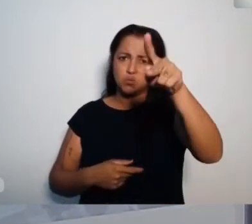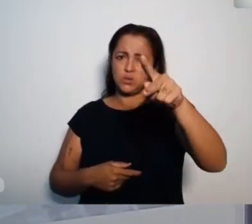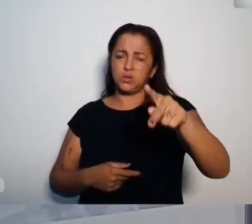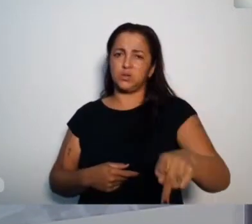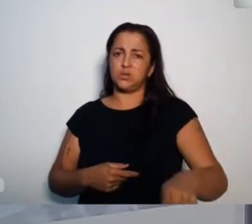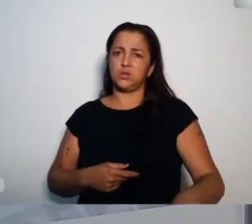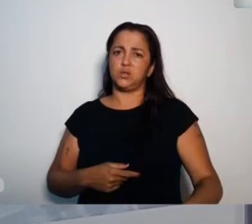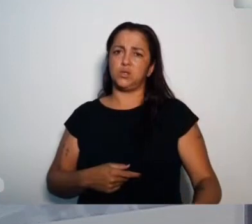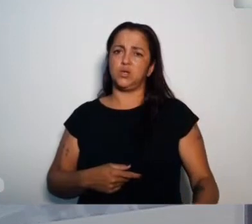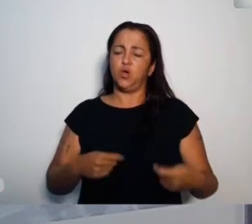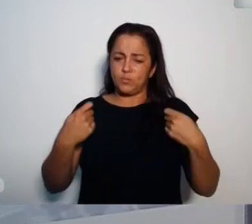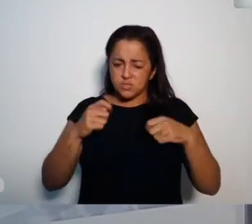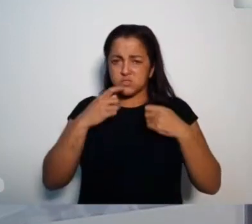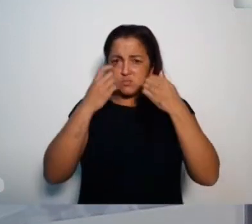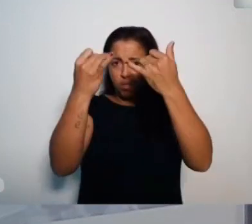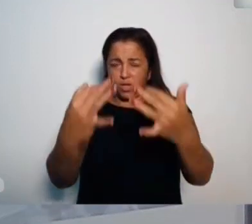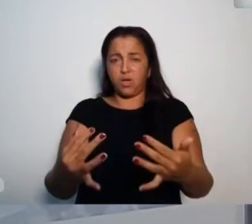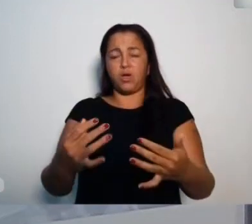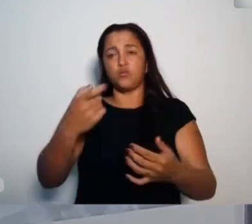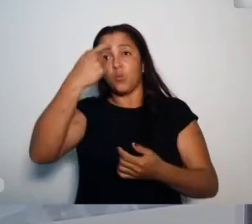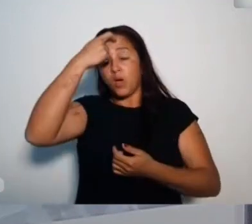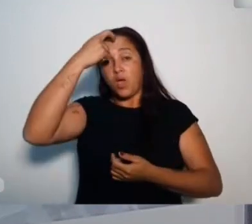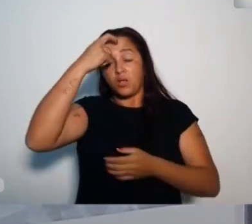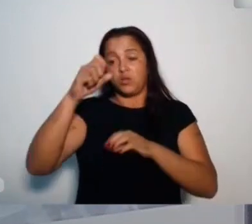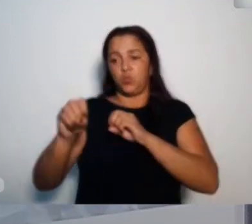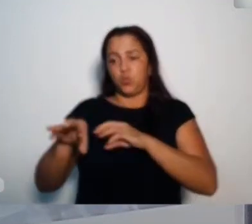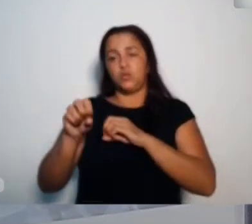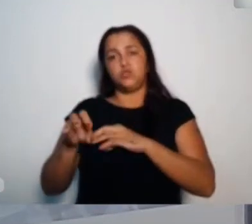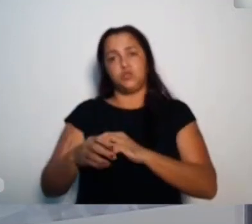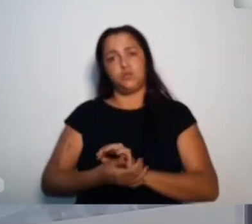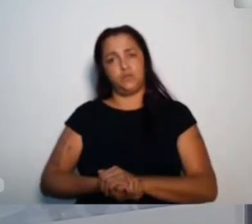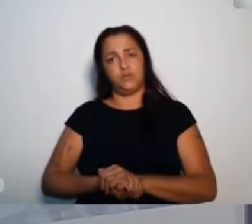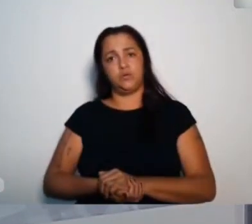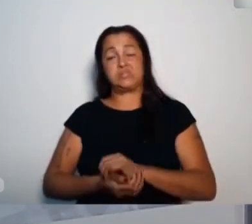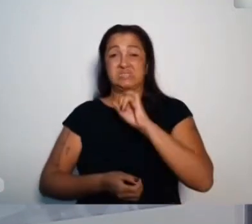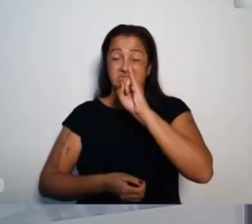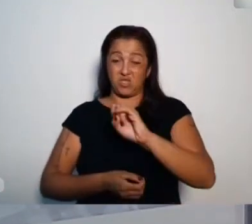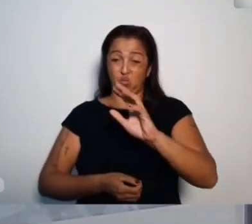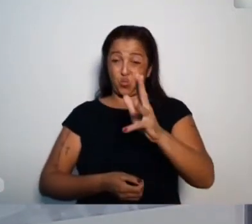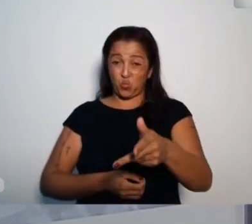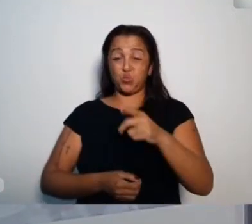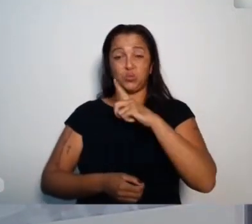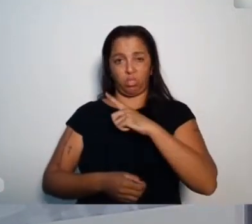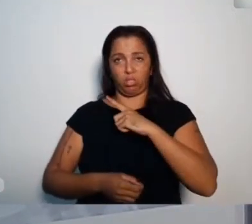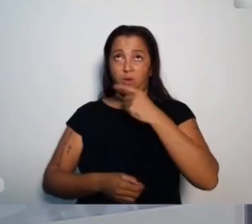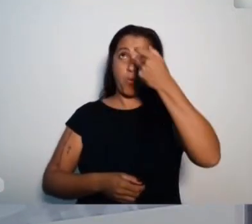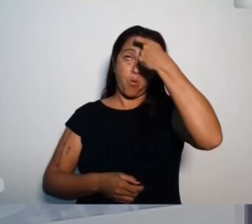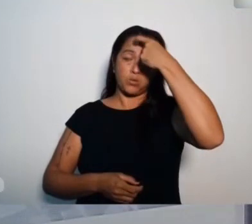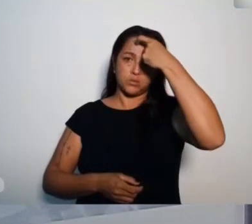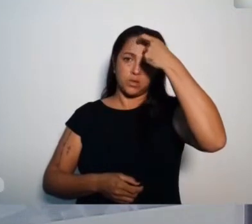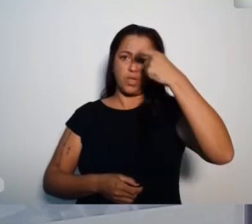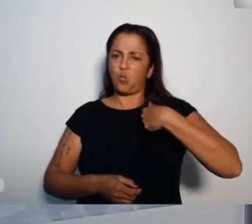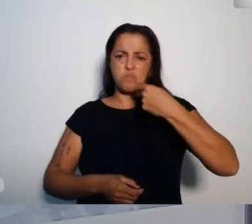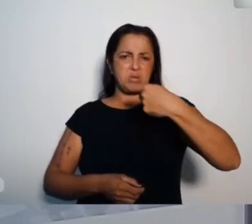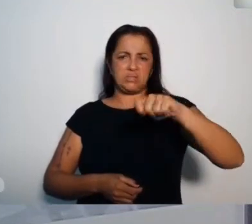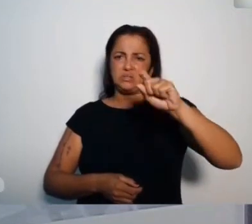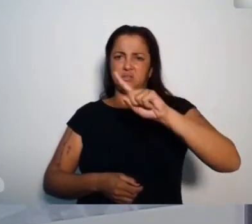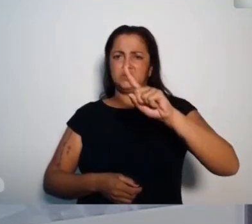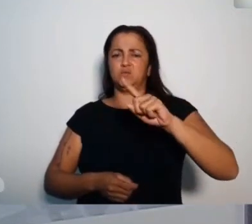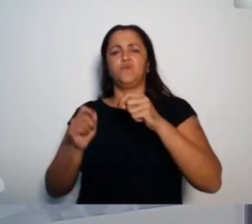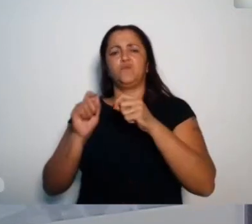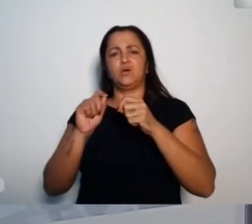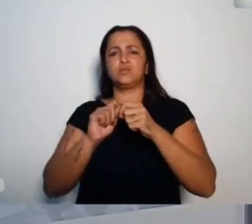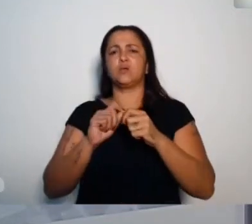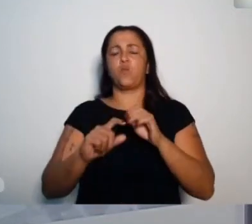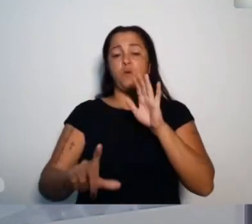do caráter educativo. Que se todos tivessem consciência, eu não precisava estar fazendo uma lei no município.